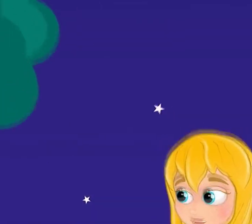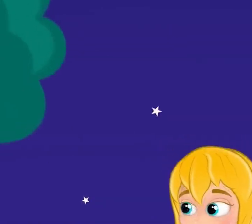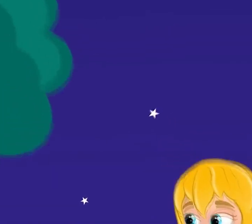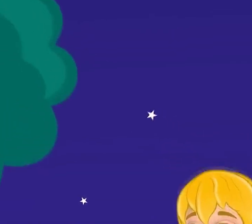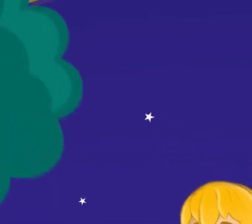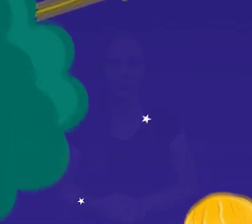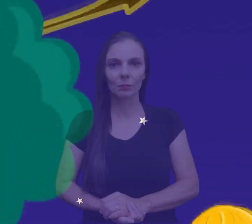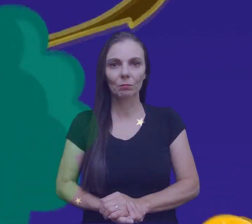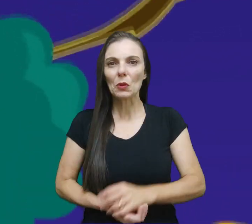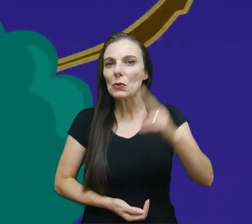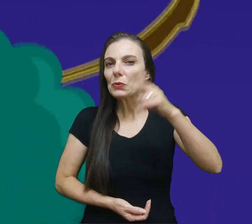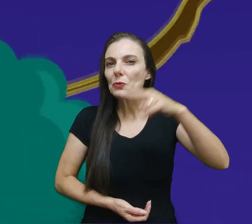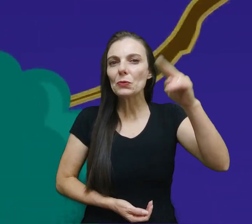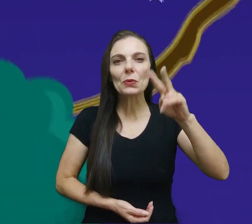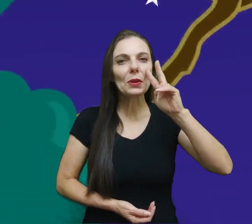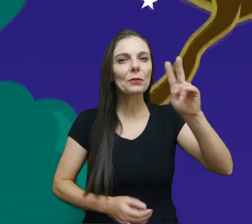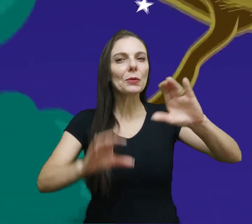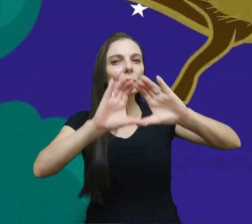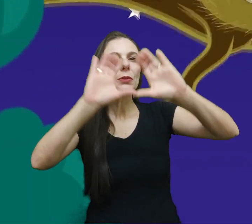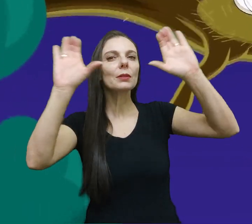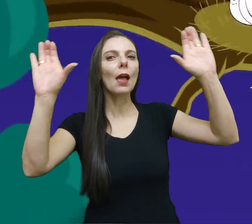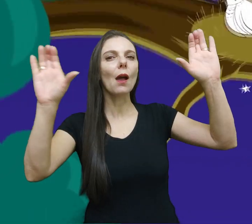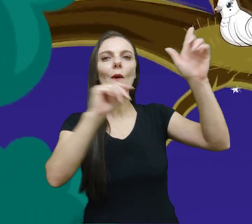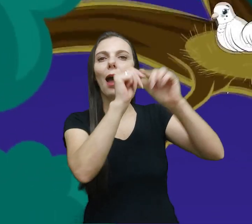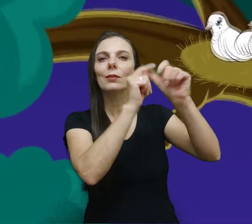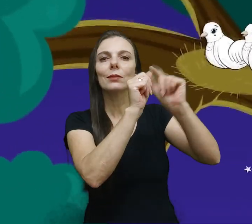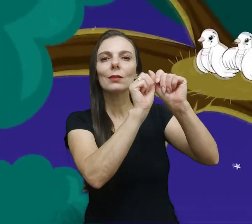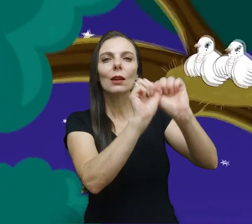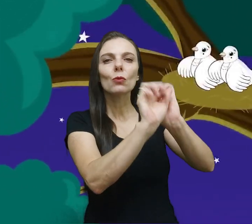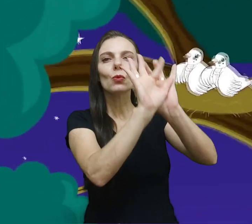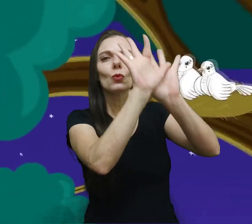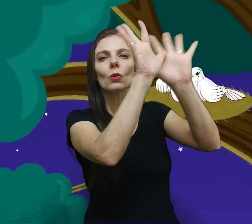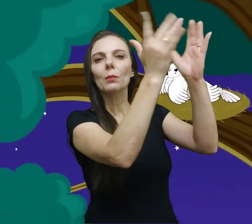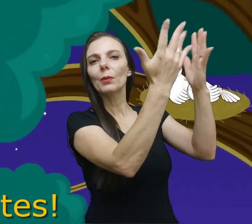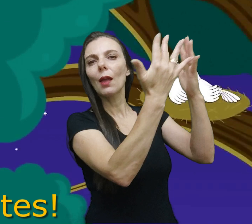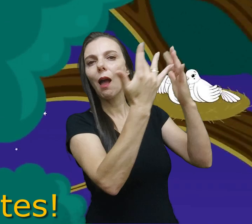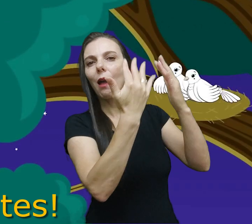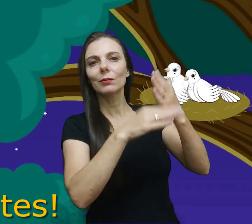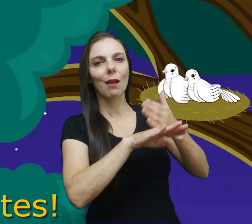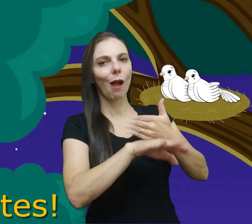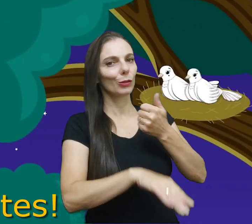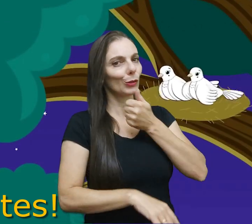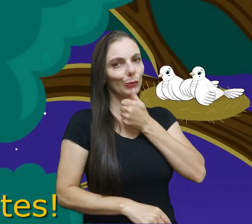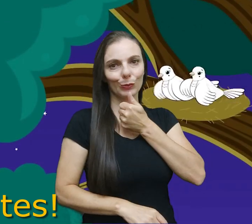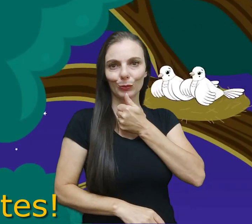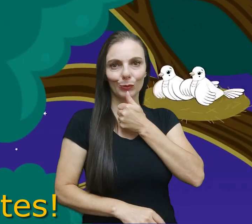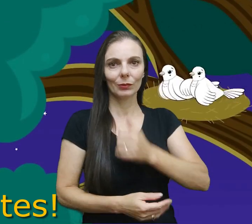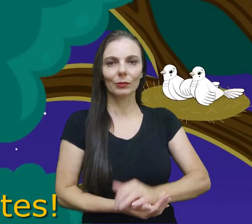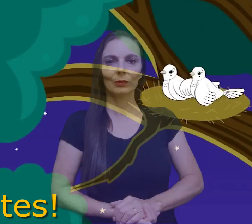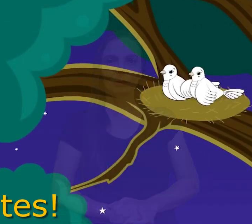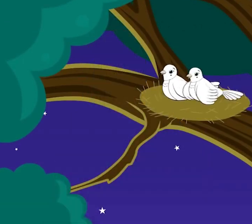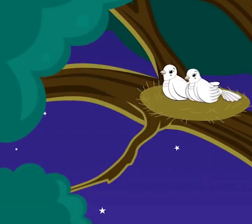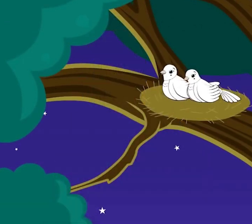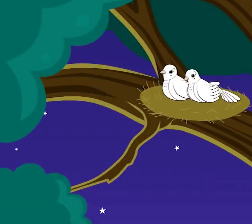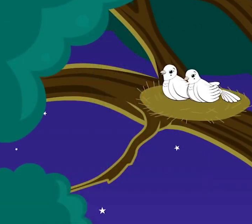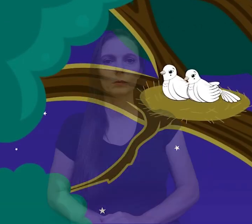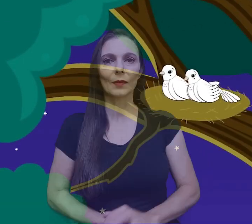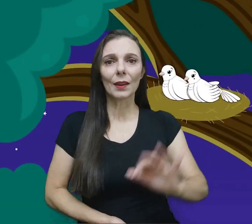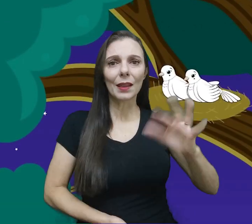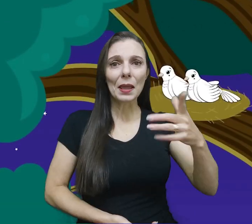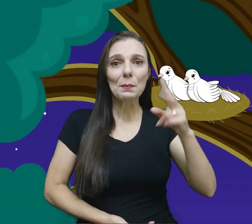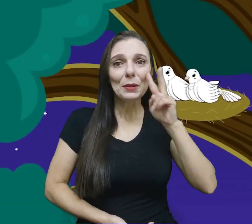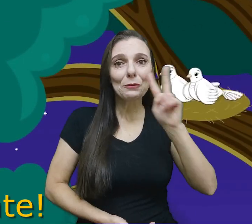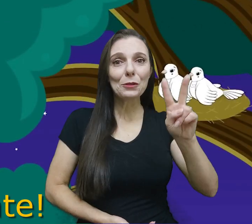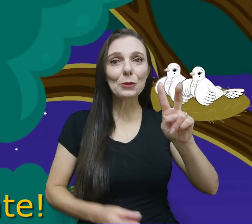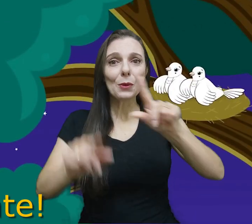estrelas. Ela nunca tinha visto o céu e as estrelas tão claras e brilhantes antes. Então,